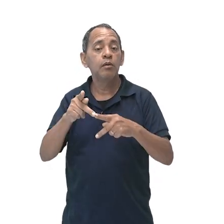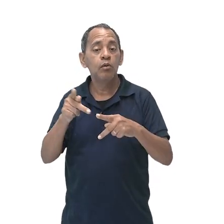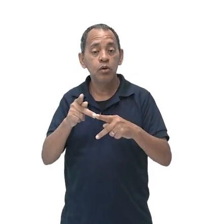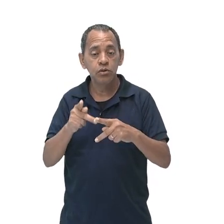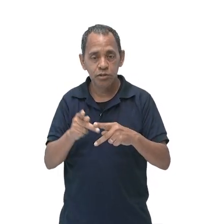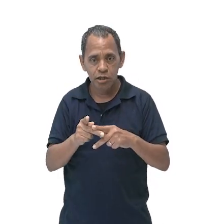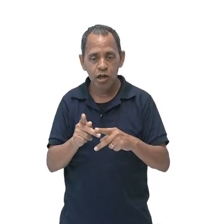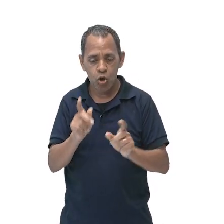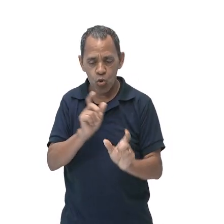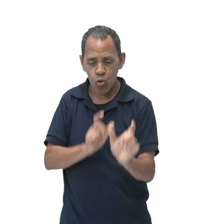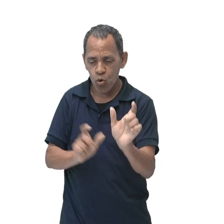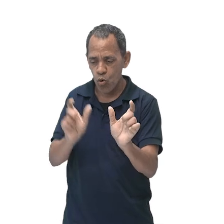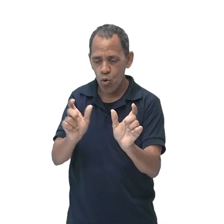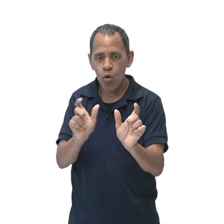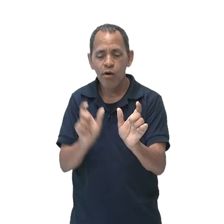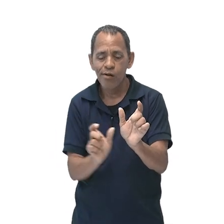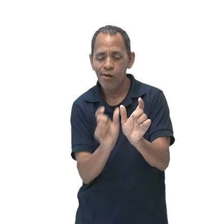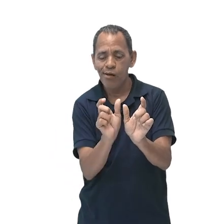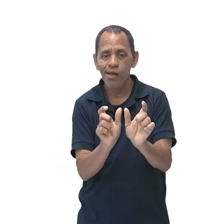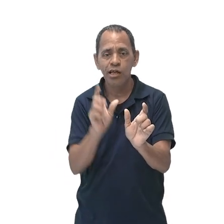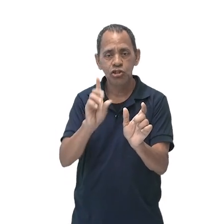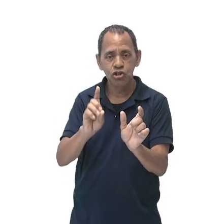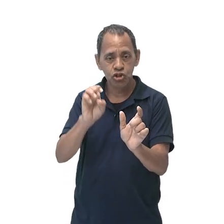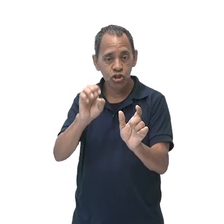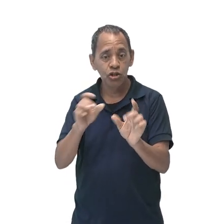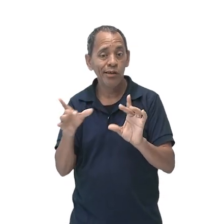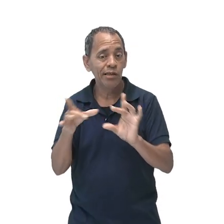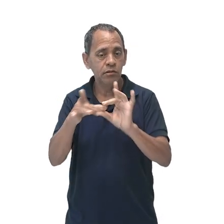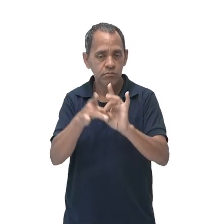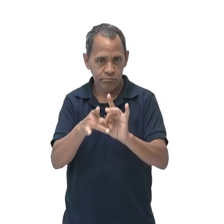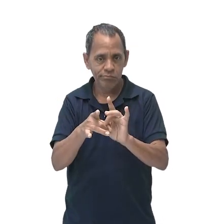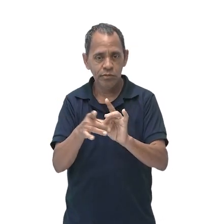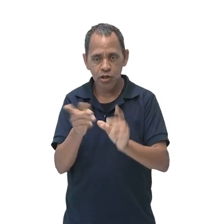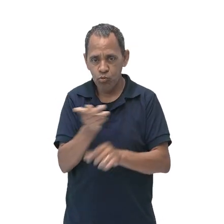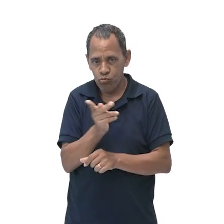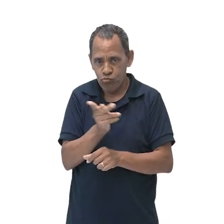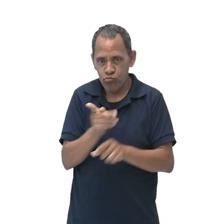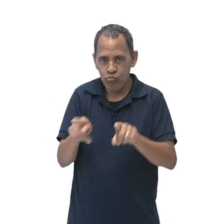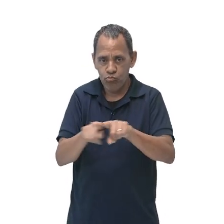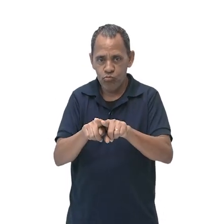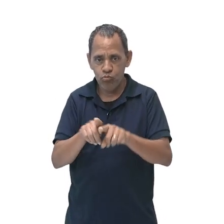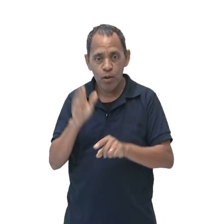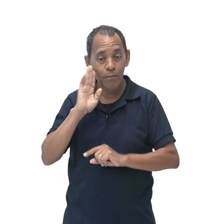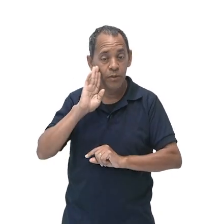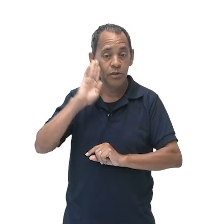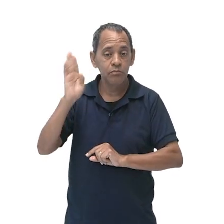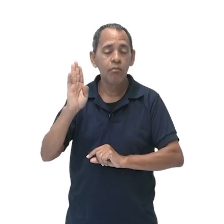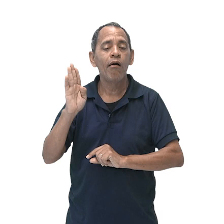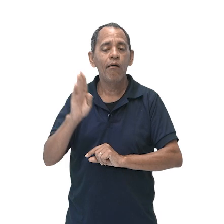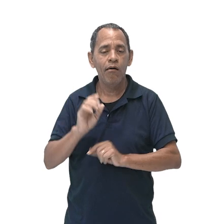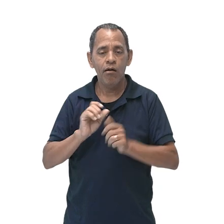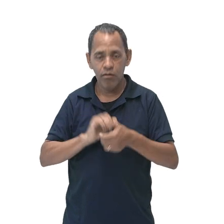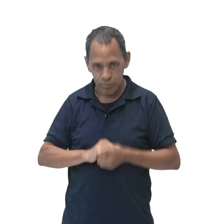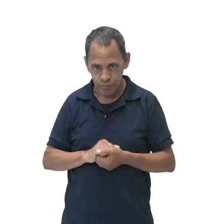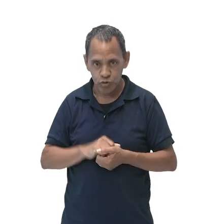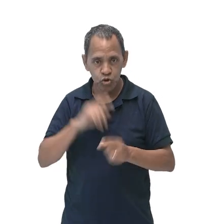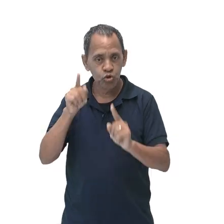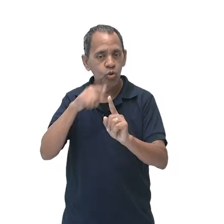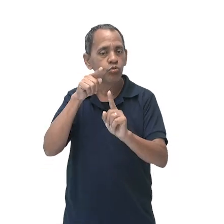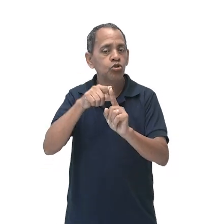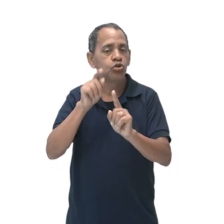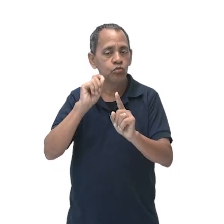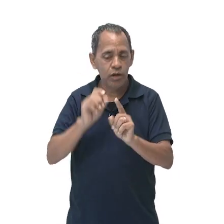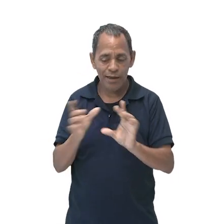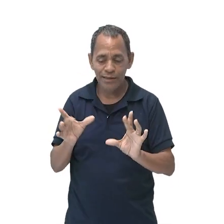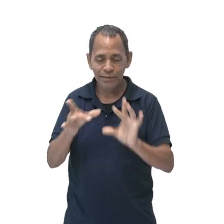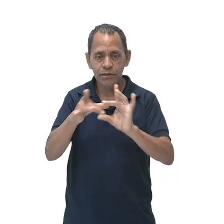duas palavras, ok? Então, nós temos aqui a nossa preposição e a principal função dela é ligar. Relembrando o conceito